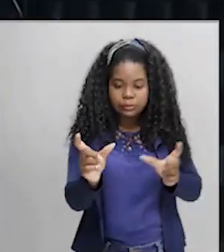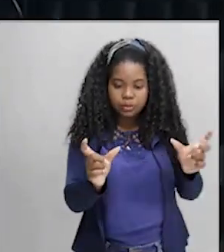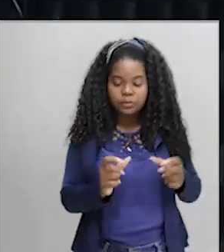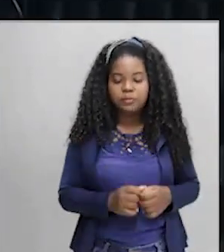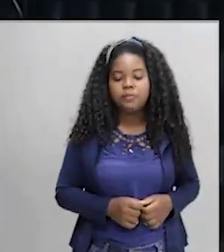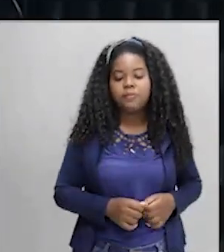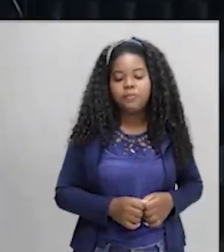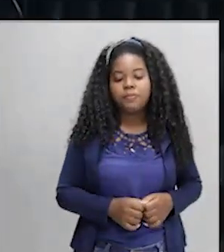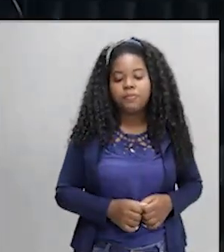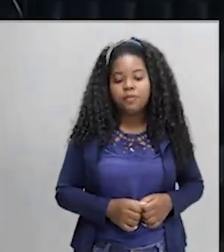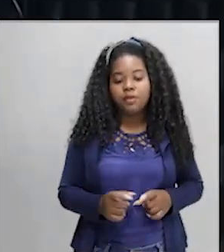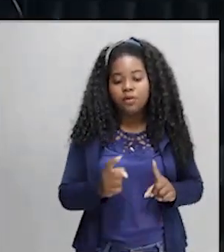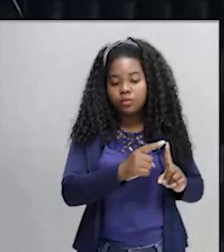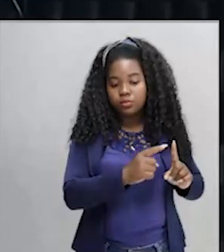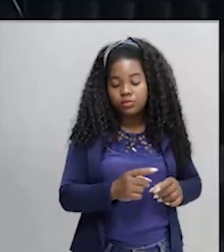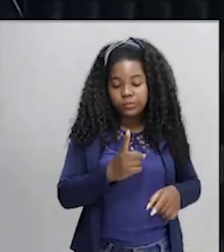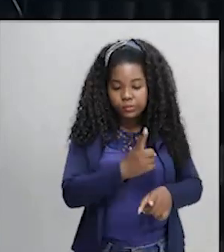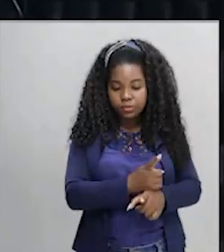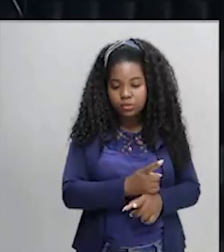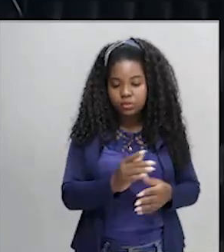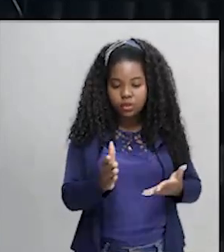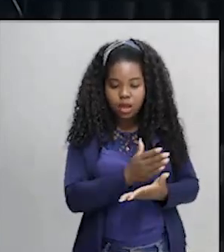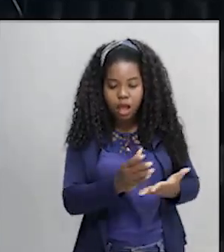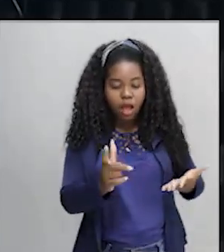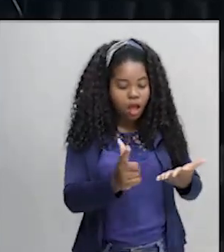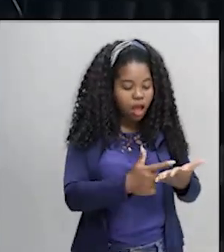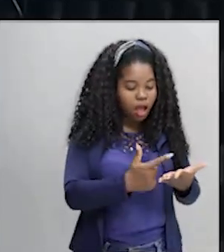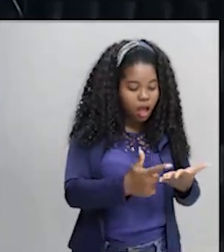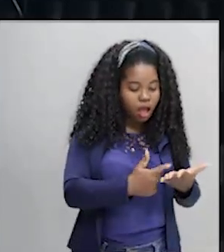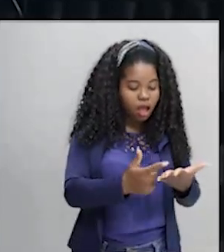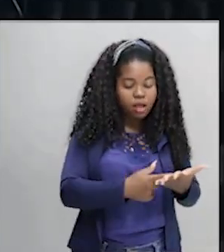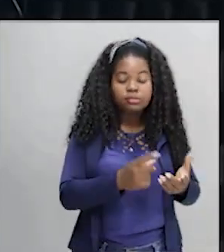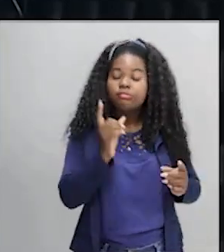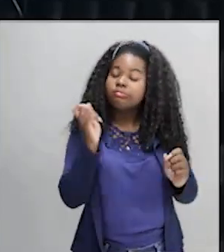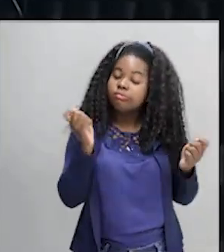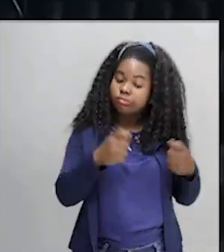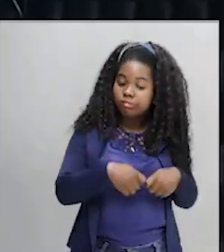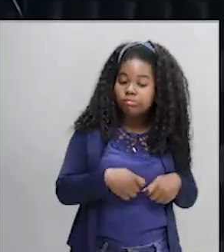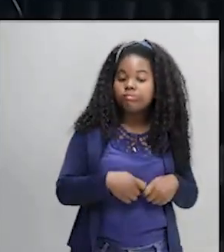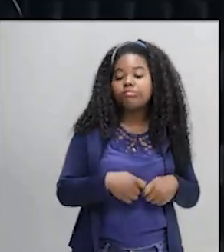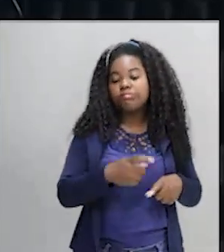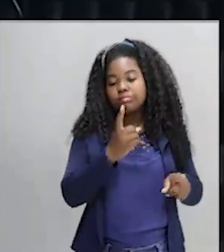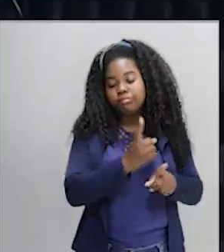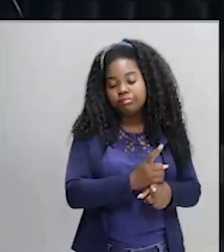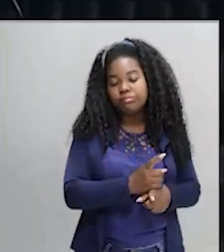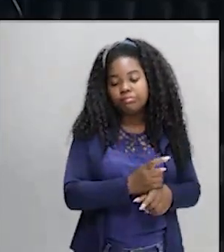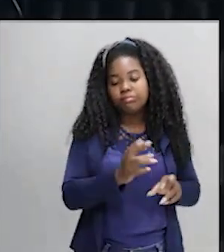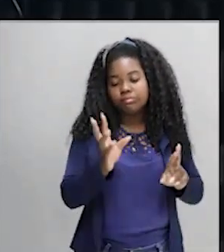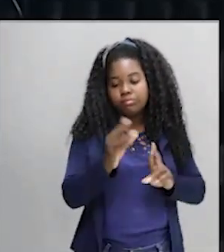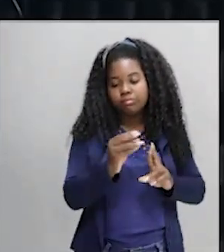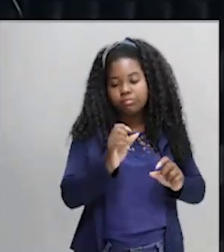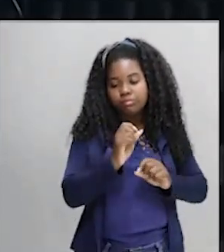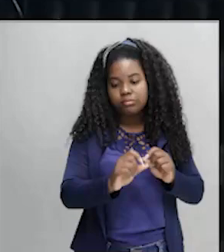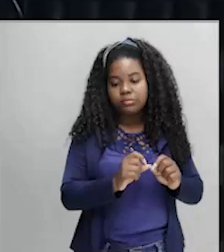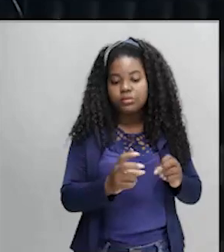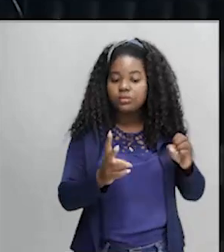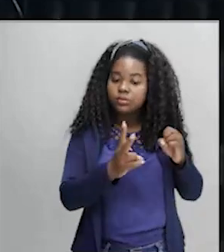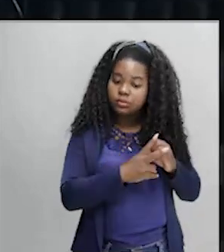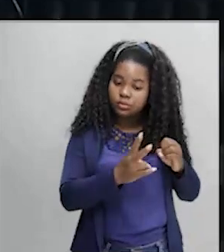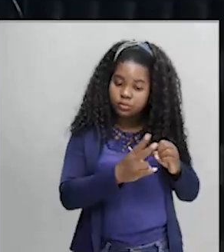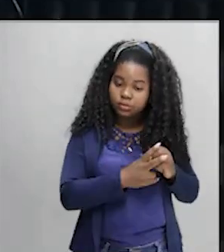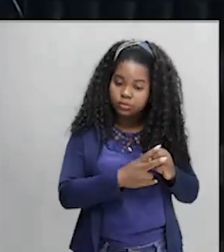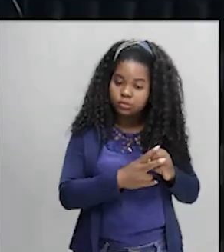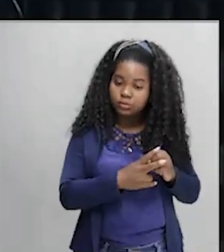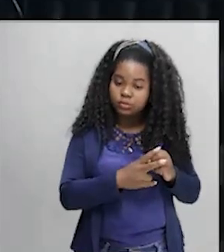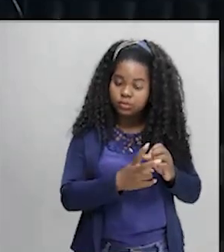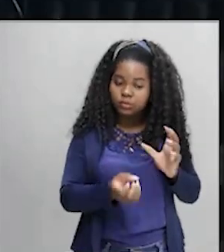uma categoria que vocês vão encontrar em alguns livros, vocês podem encontrar como referência, e nada mais é do que verbos que